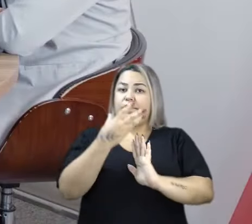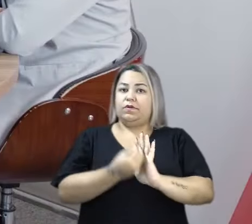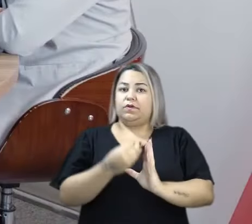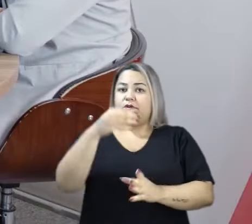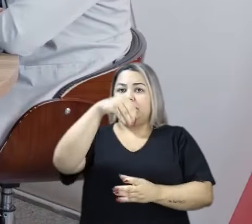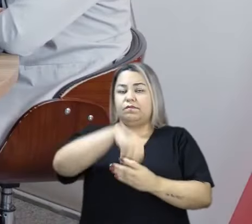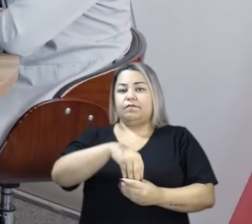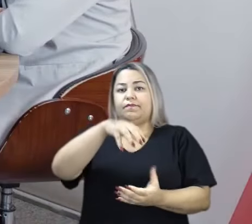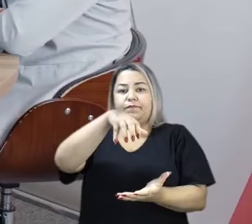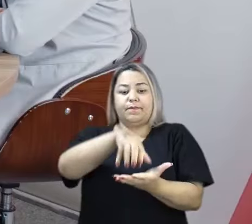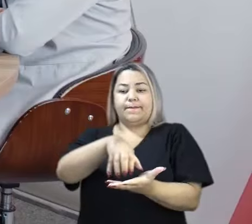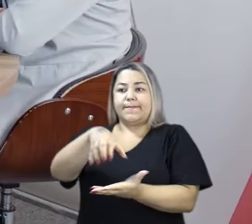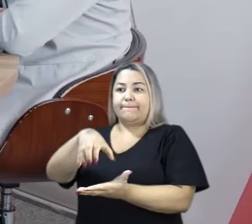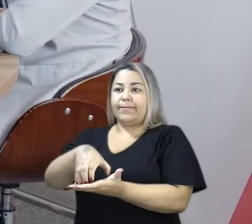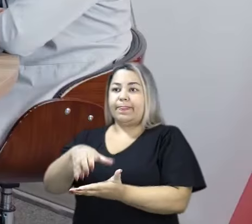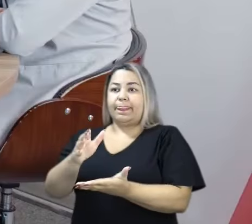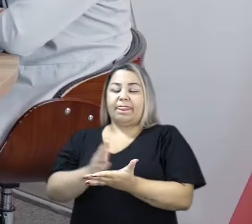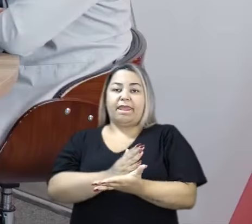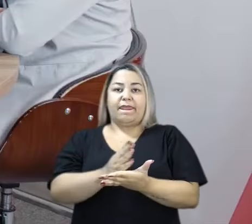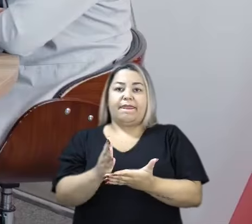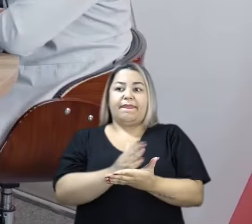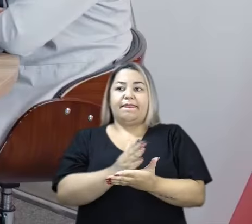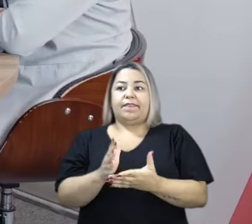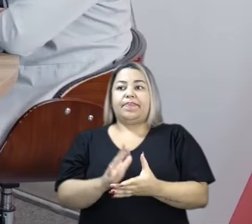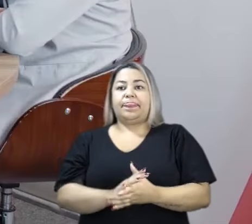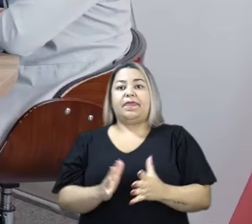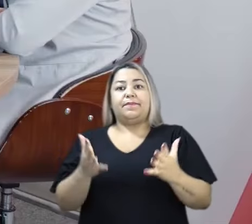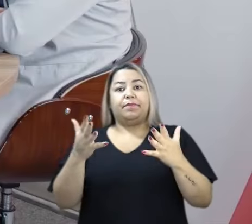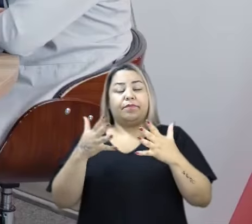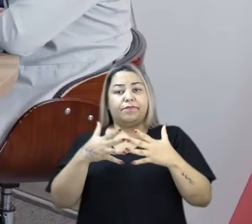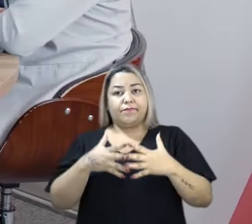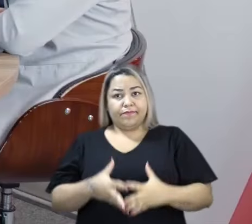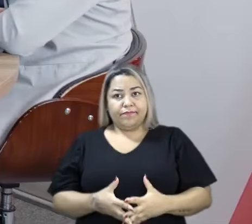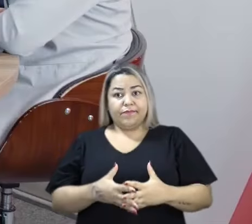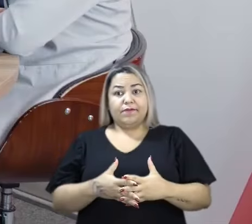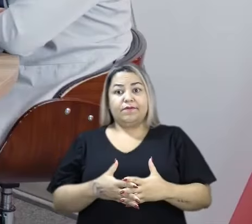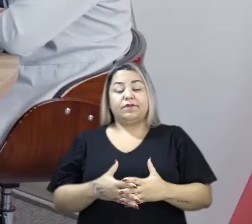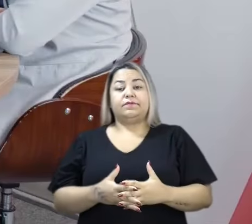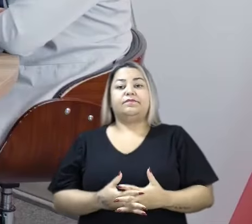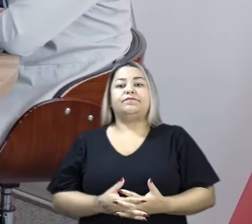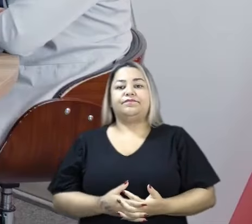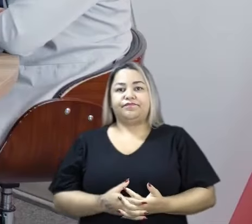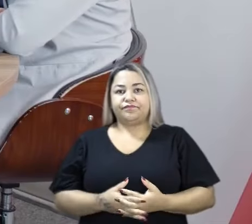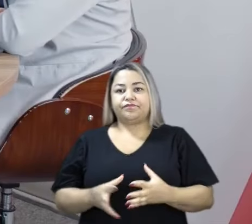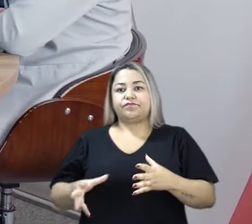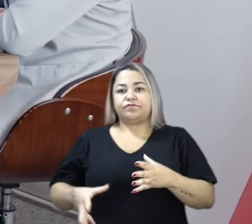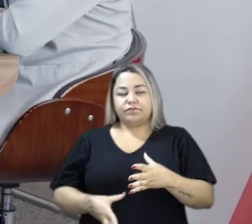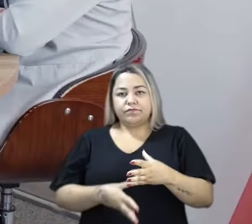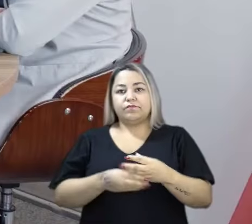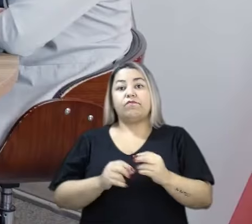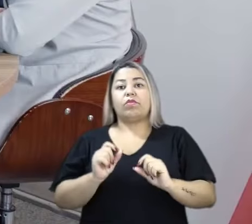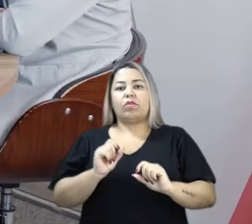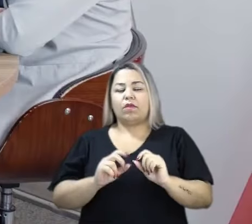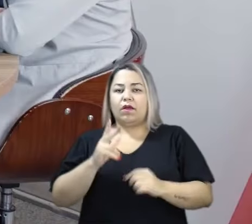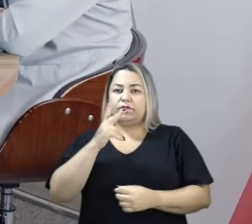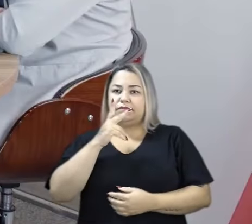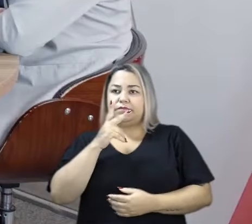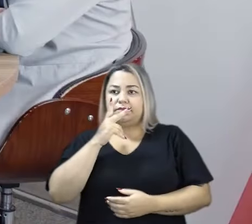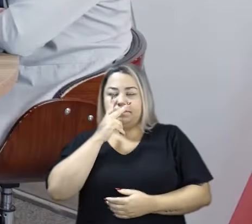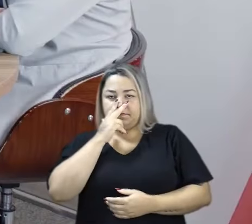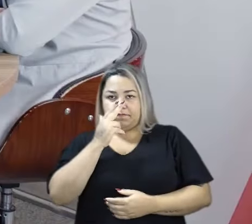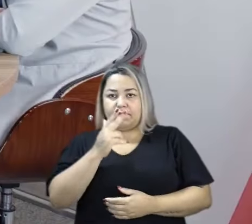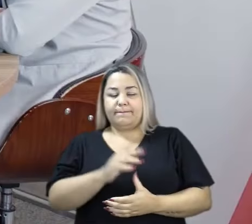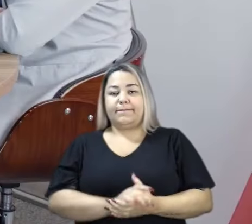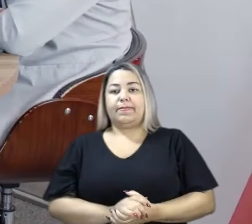alguns territórios. Tem aqueles que estão em áreas de conflito também. Aí você já trouxe aí aqui a chave,